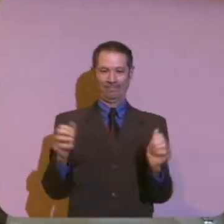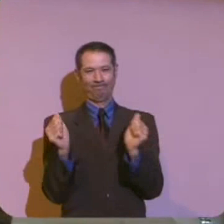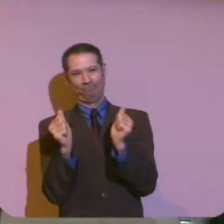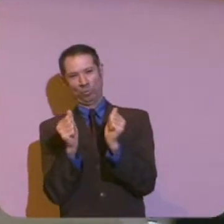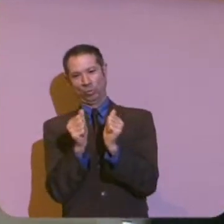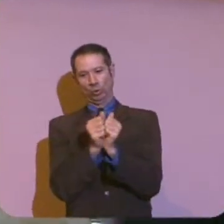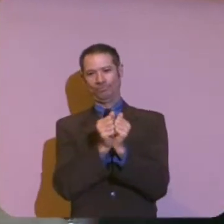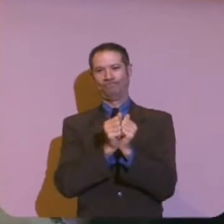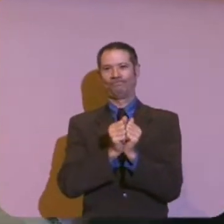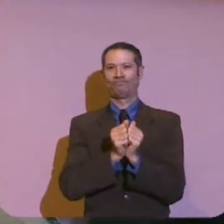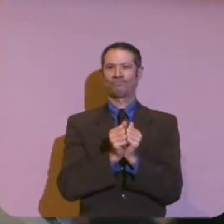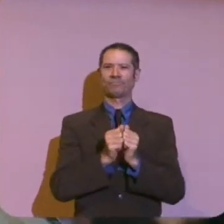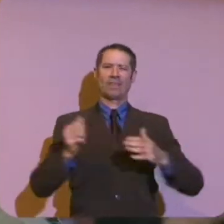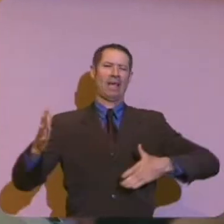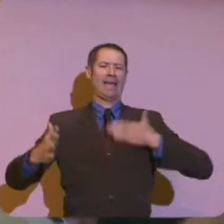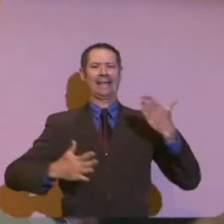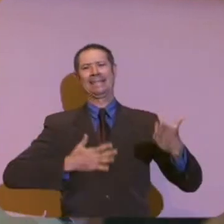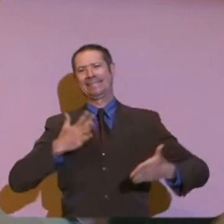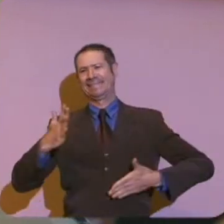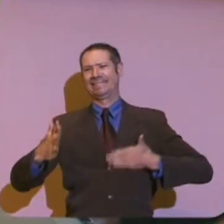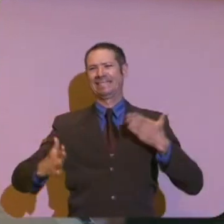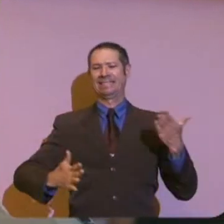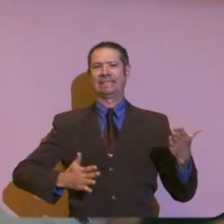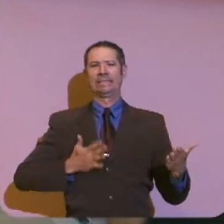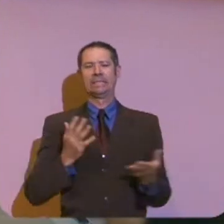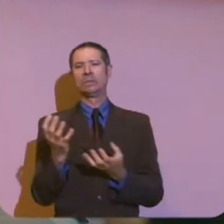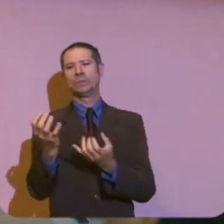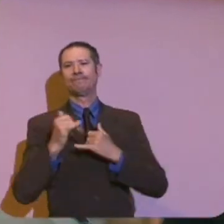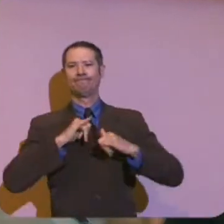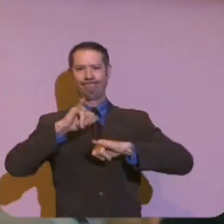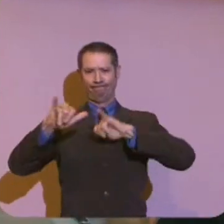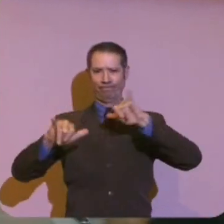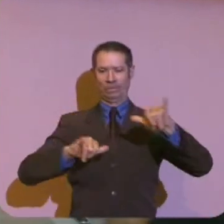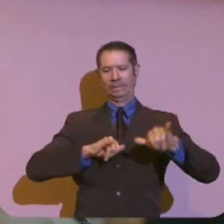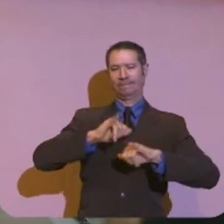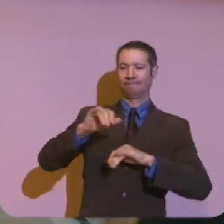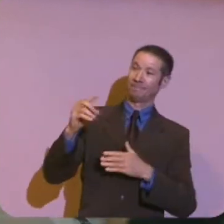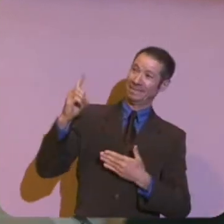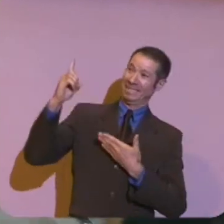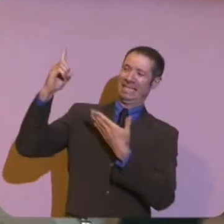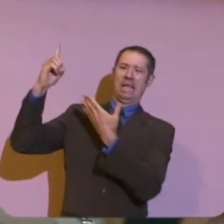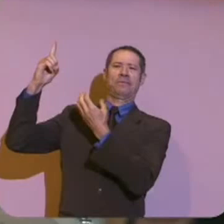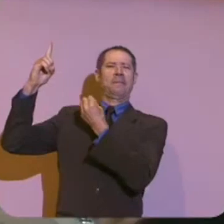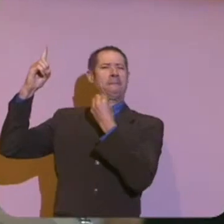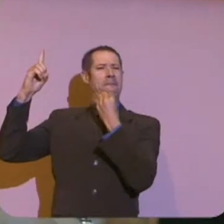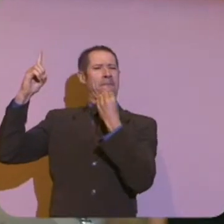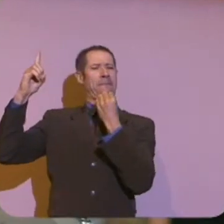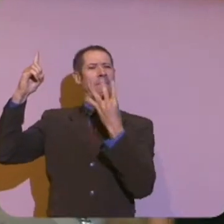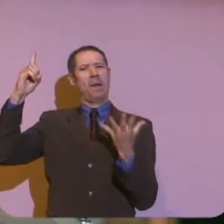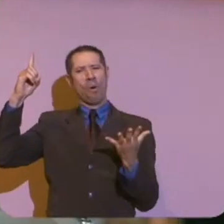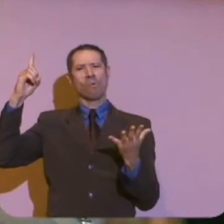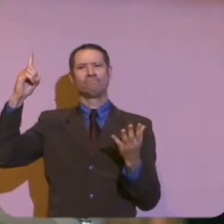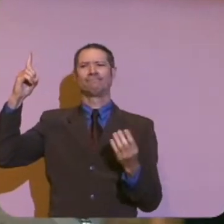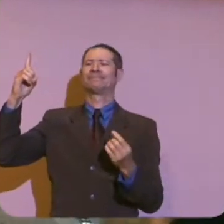conosco. Que alegria, né? E eu queria dizer para você que Deus é bom.